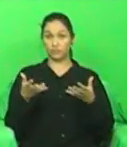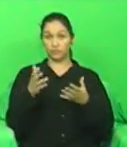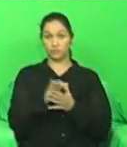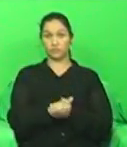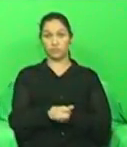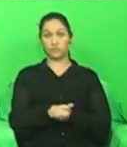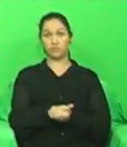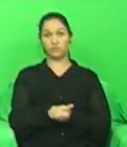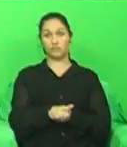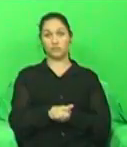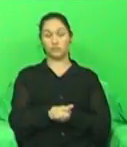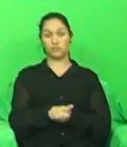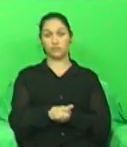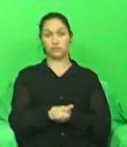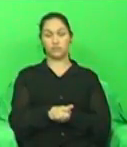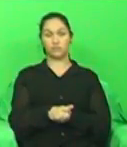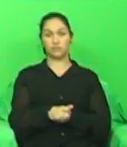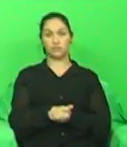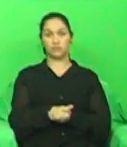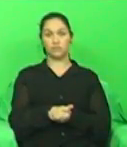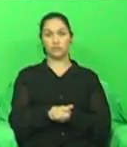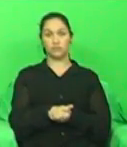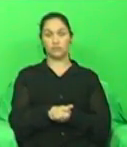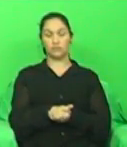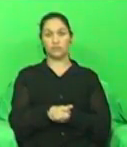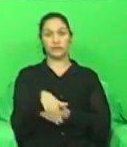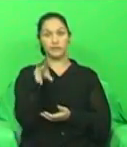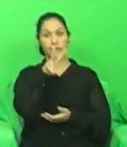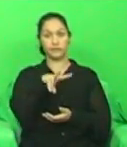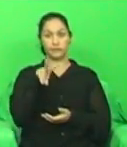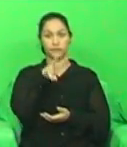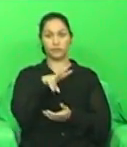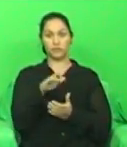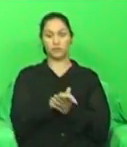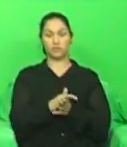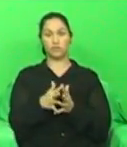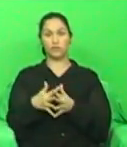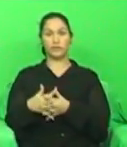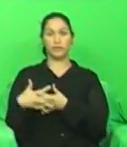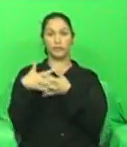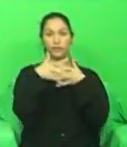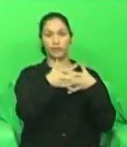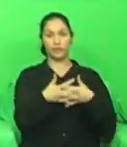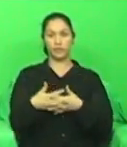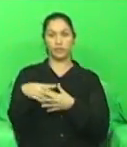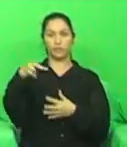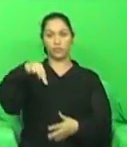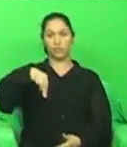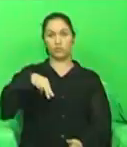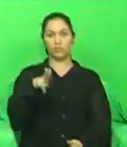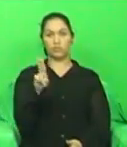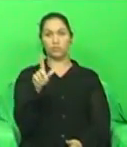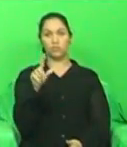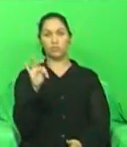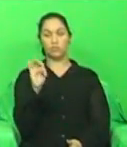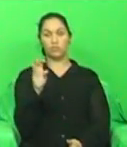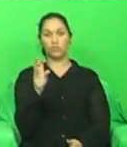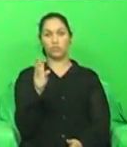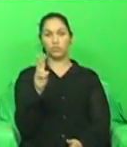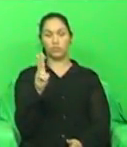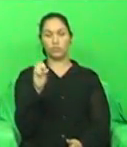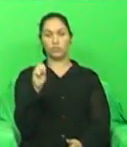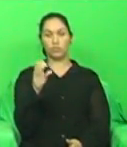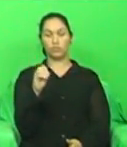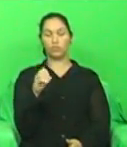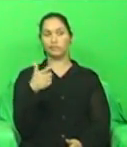nesses dias também vereadores o caminhão multiuso não tinha licitação e várias